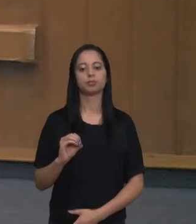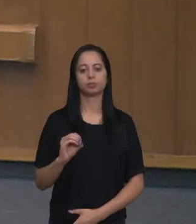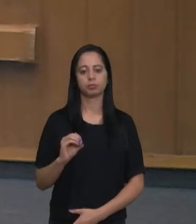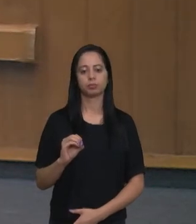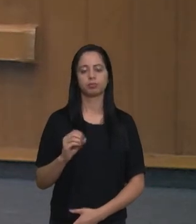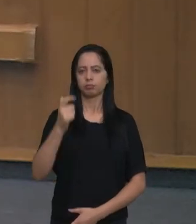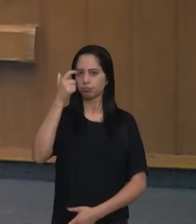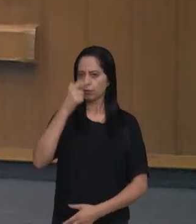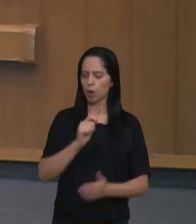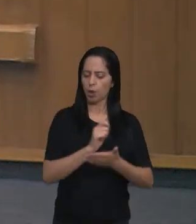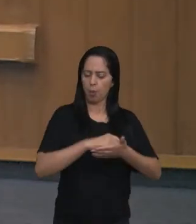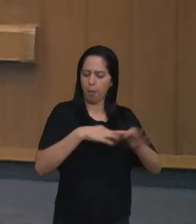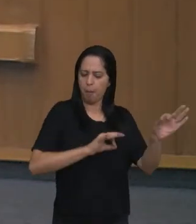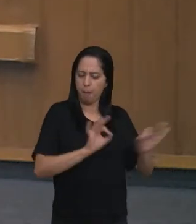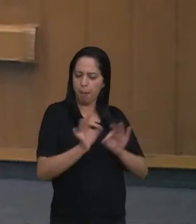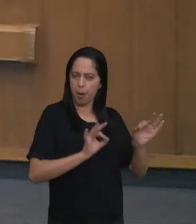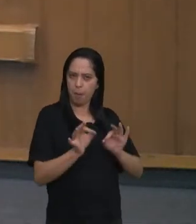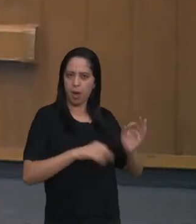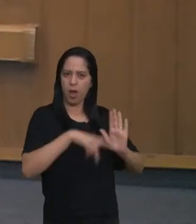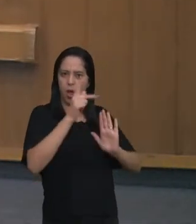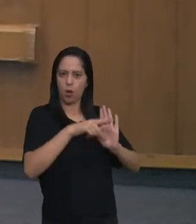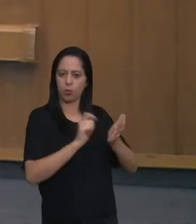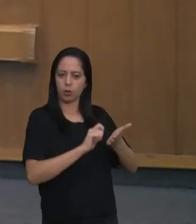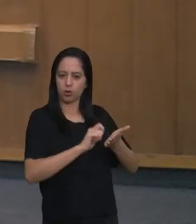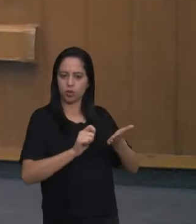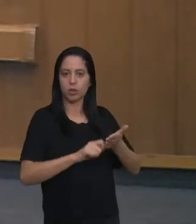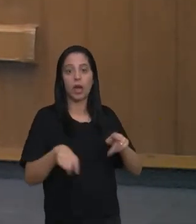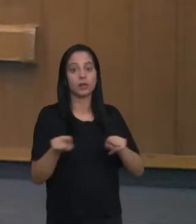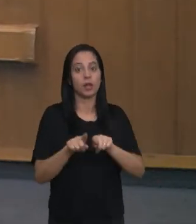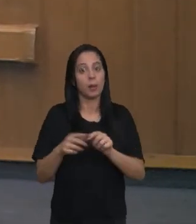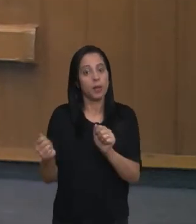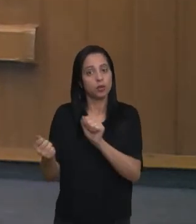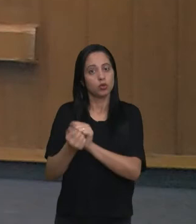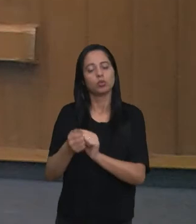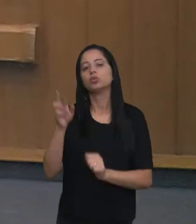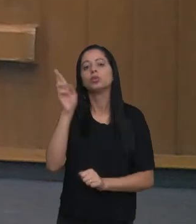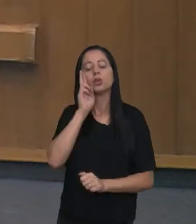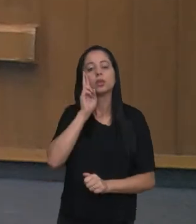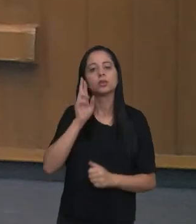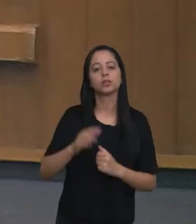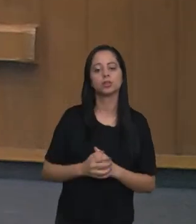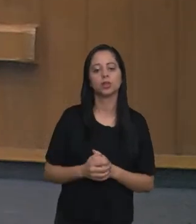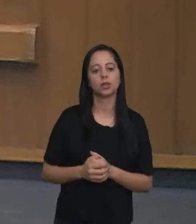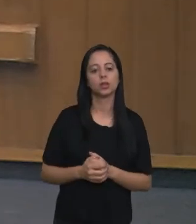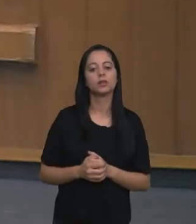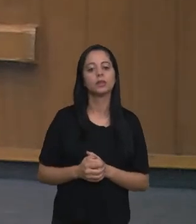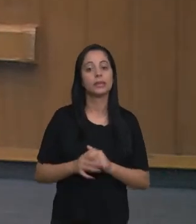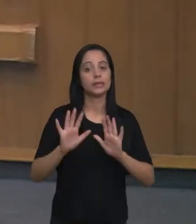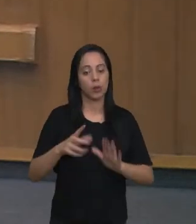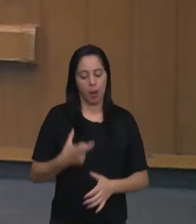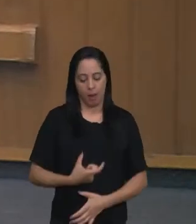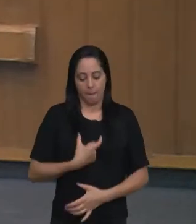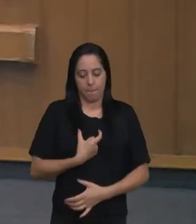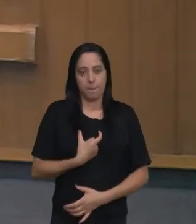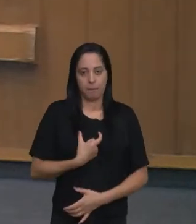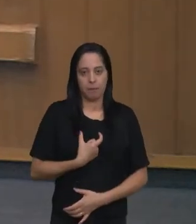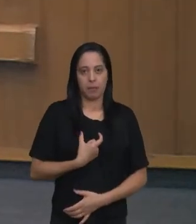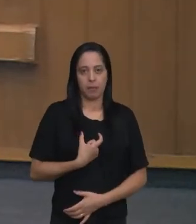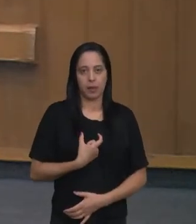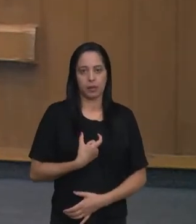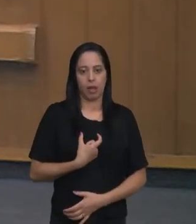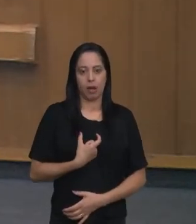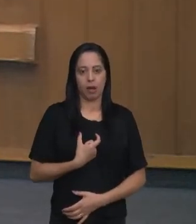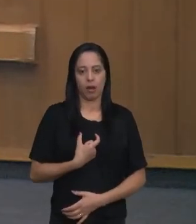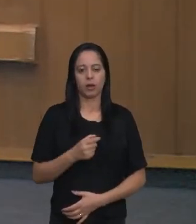e mais também de coautoria o vereador Renato Santiago. Essa medalha está